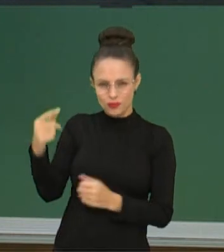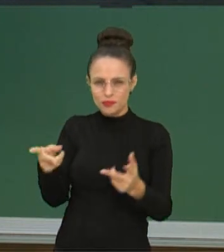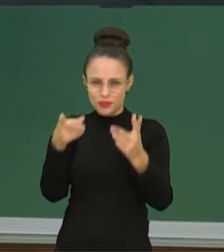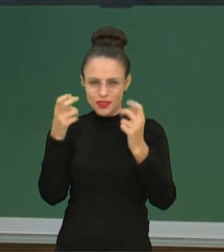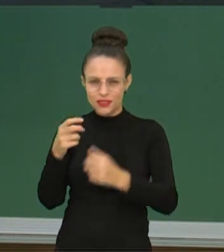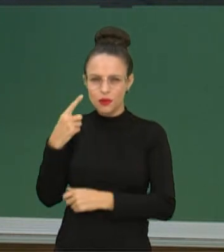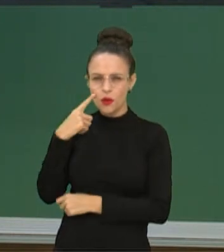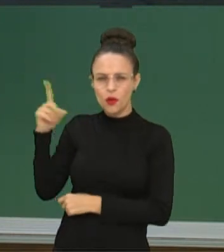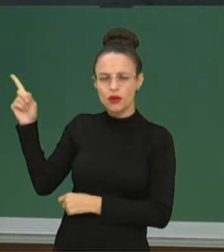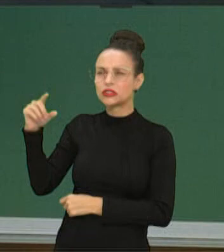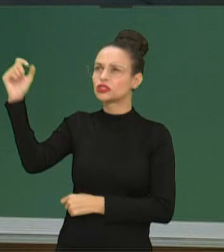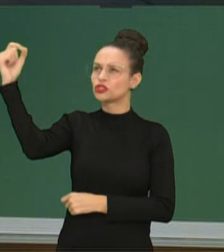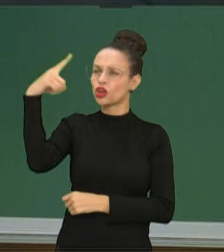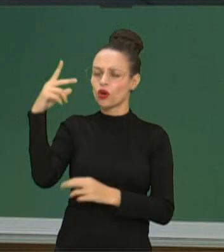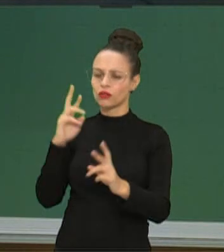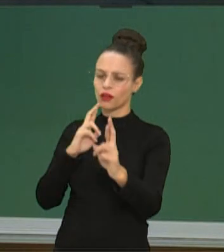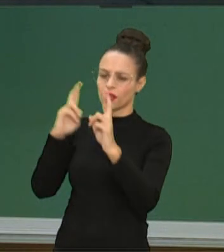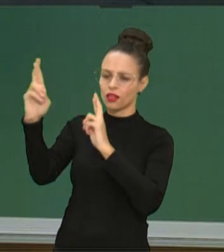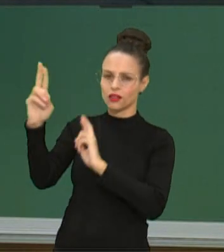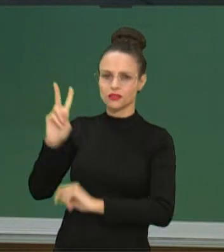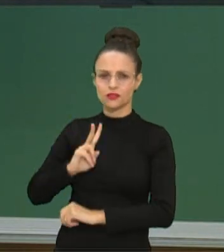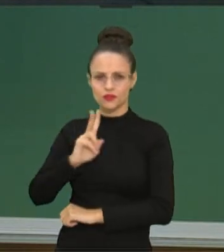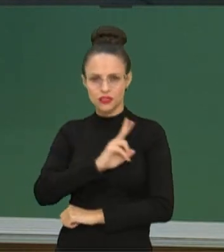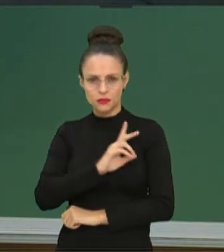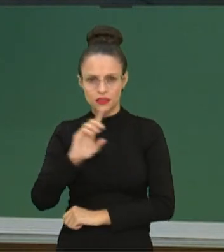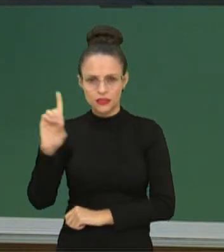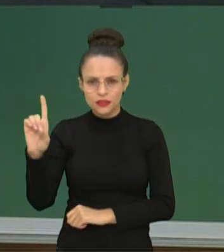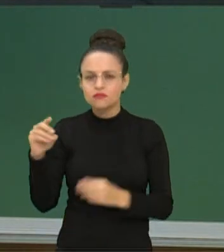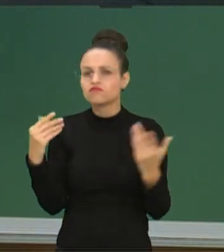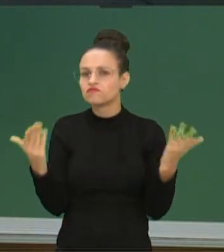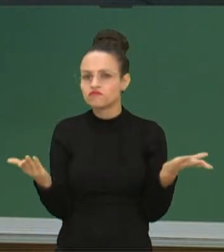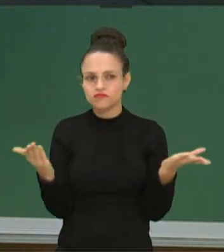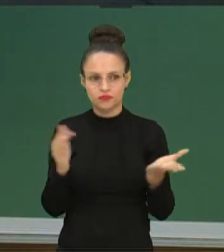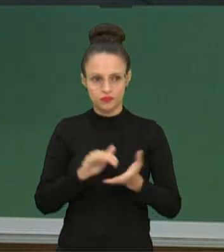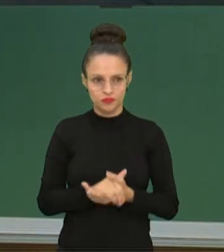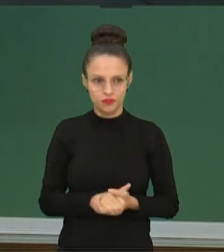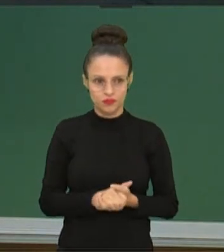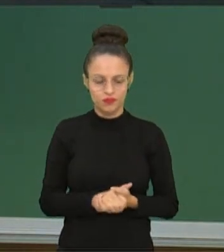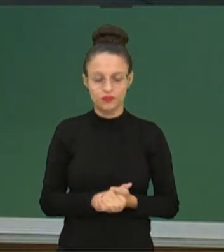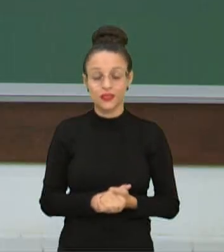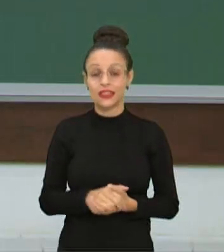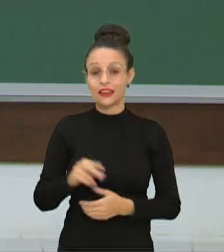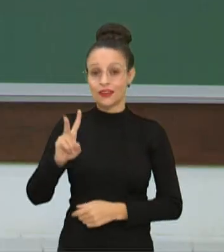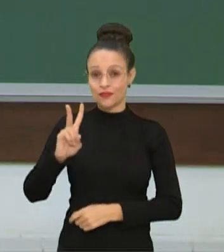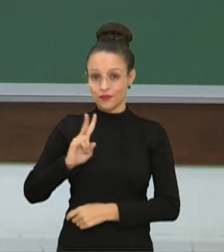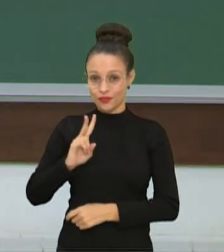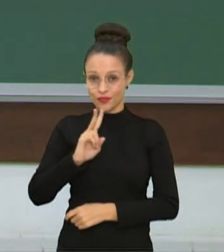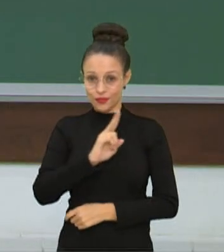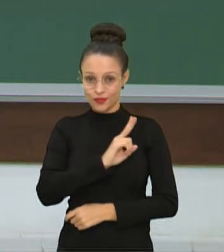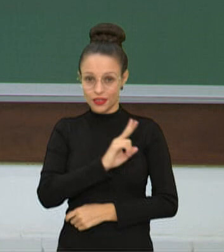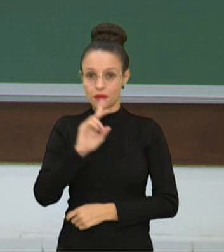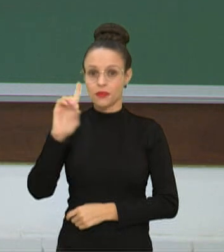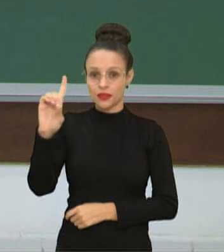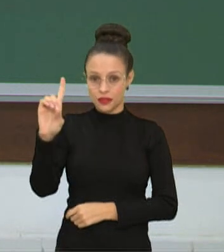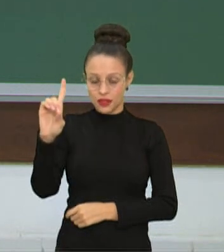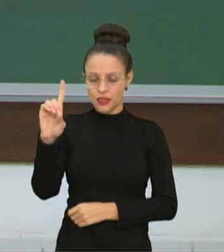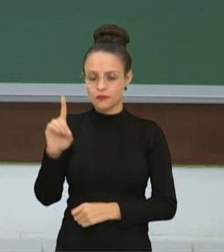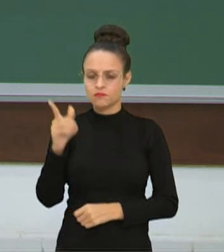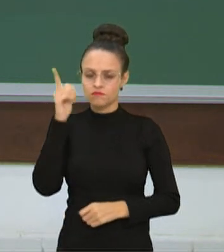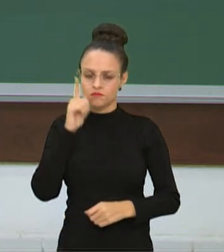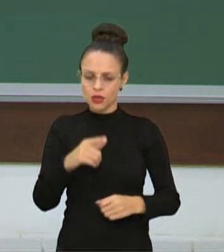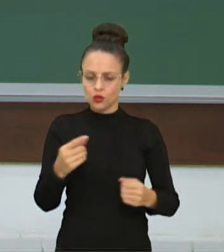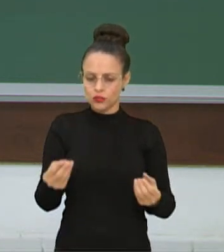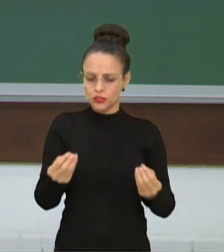esse sol tem a ver com a vitamina D? Será que você sabe? A vitamina D, para a gente ter a quantidade